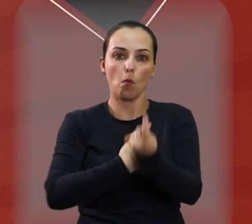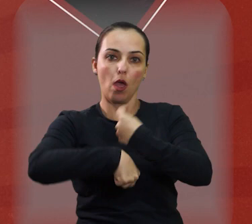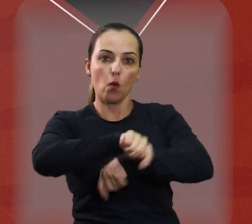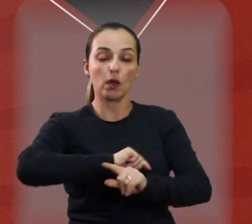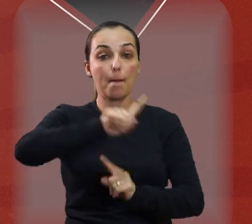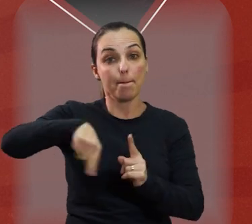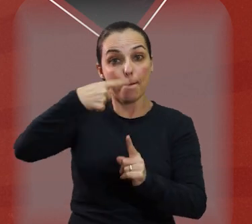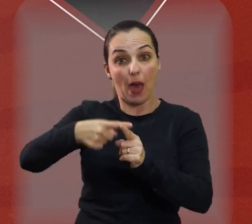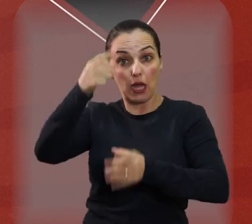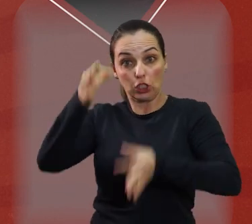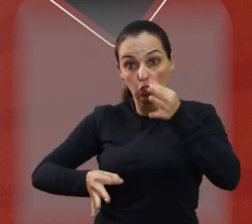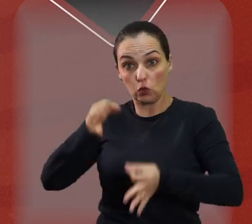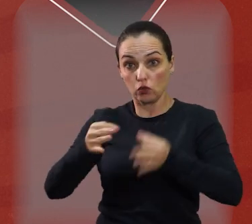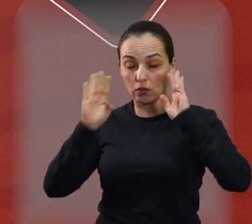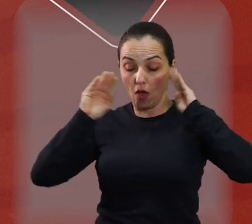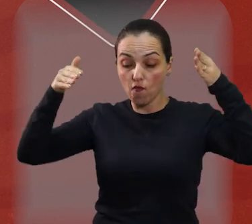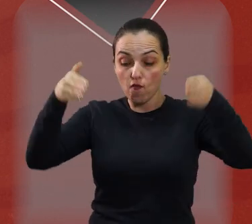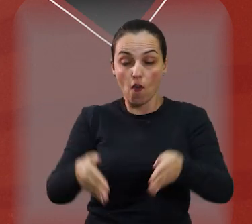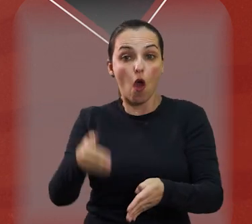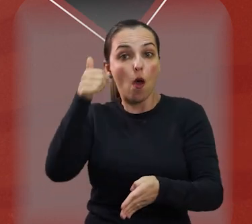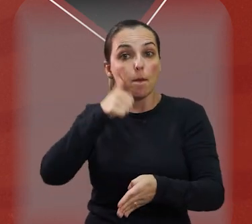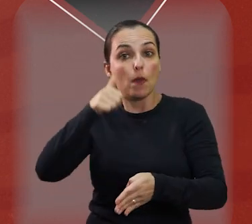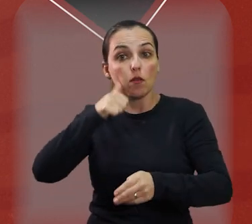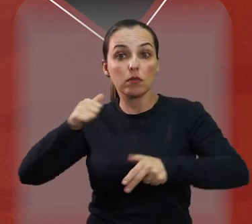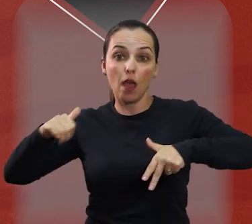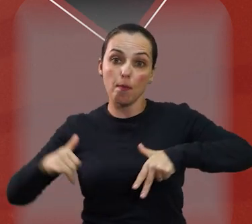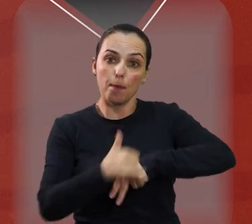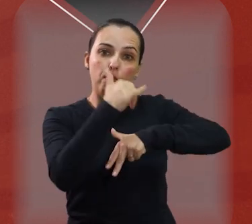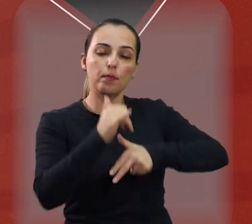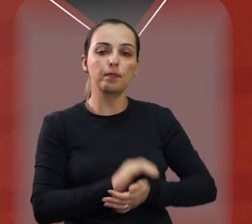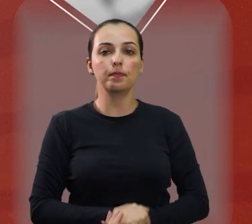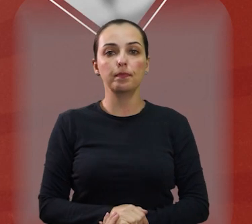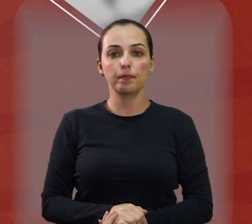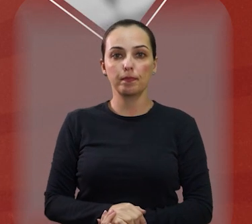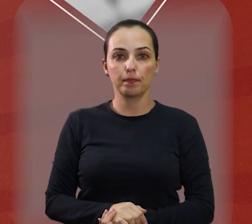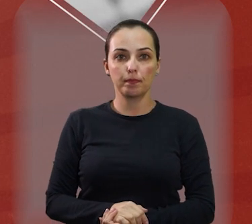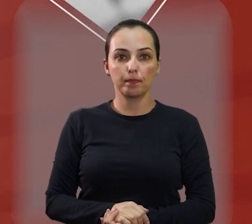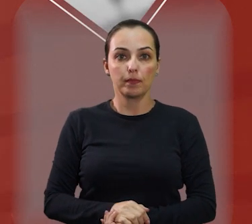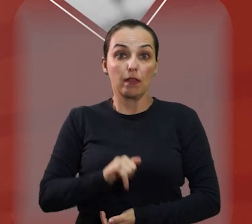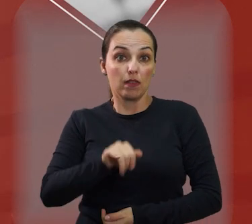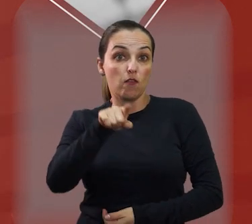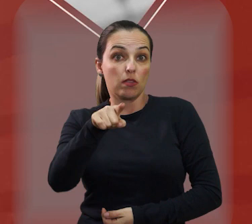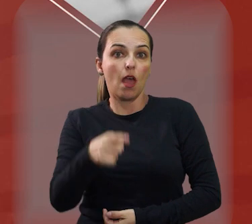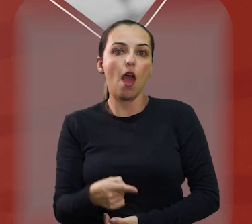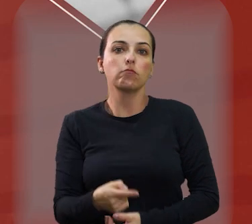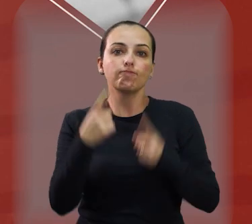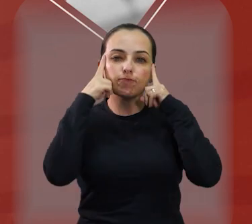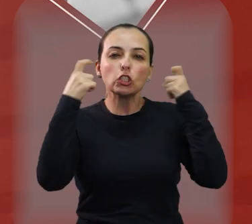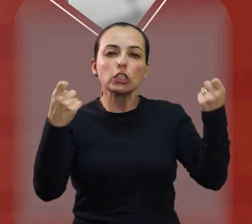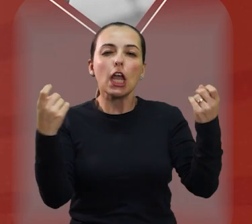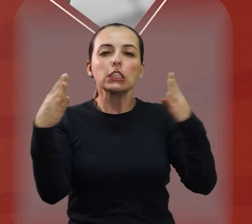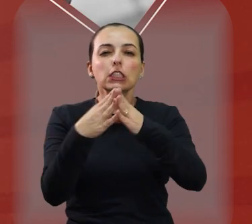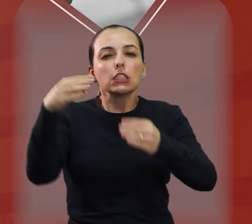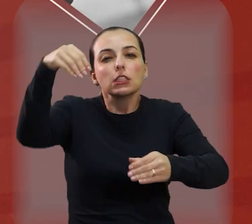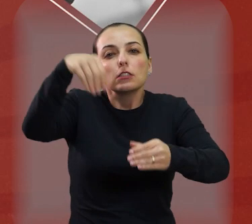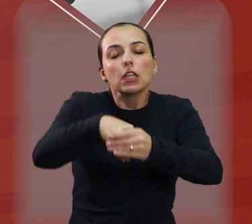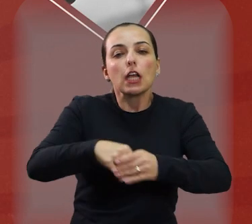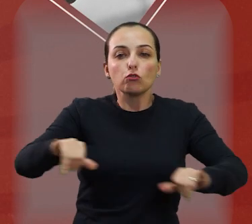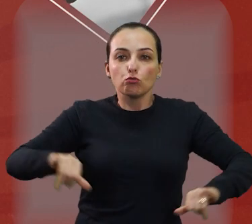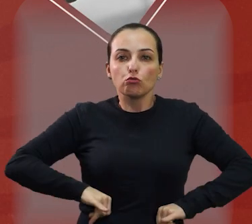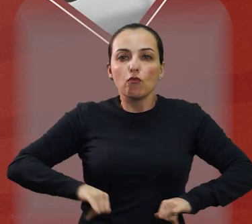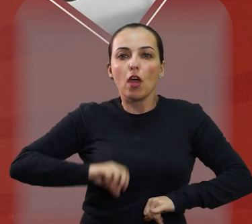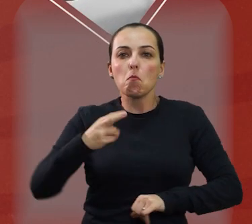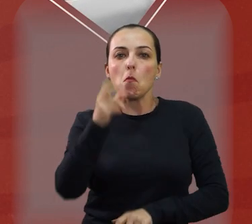psicológico e orientação socioeconômica e jurídica para elas. Se você está passando por situação de